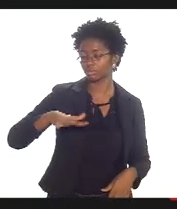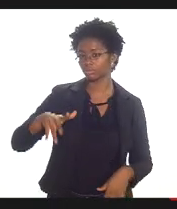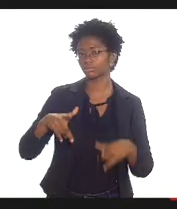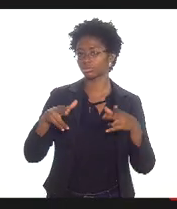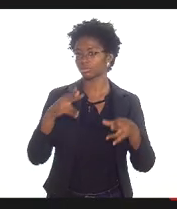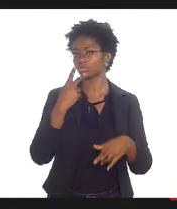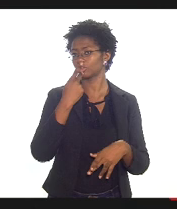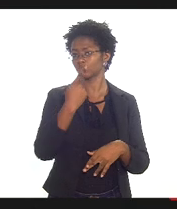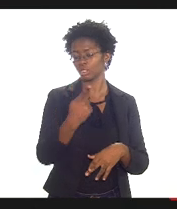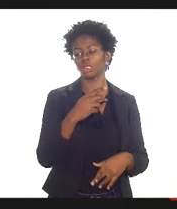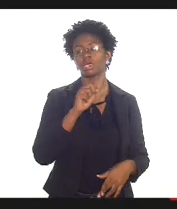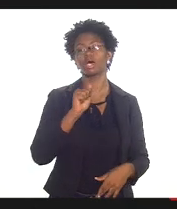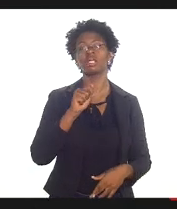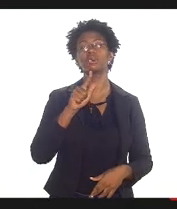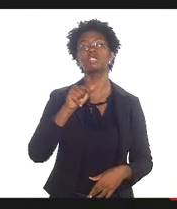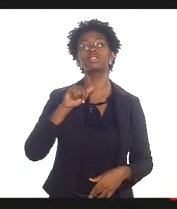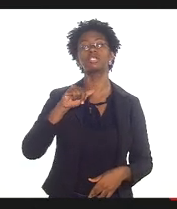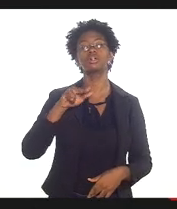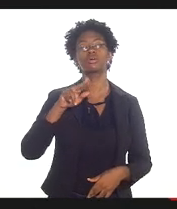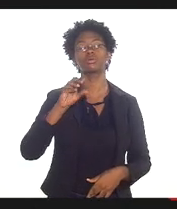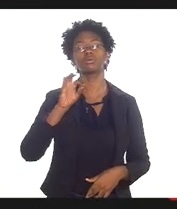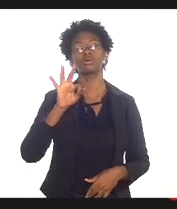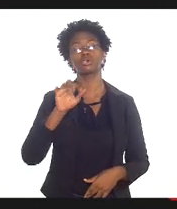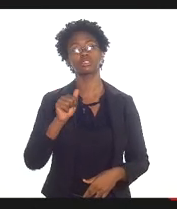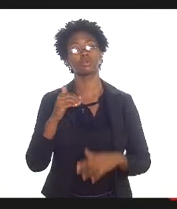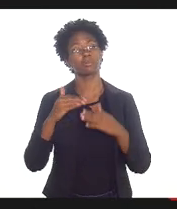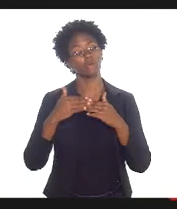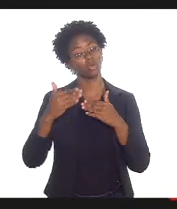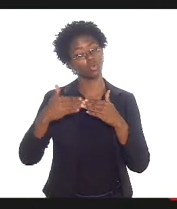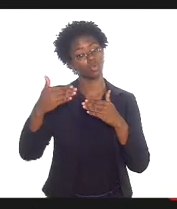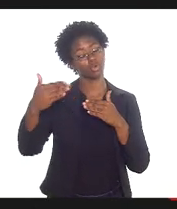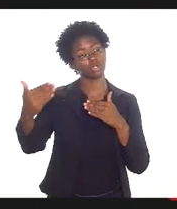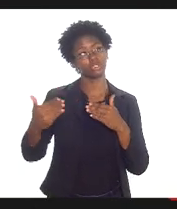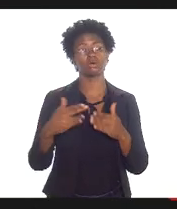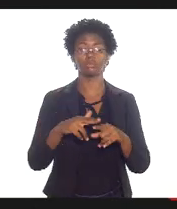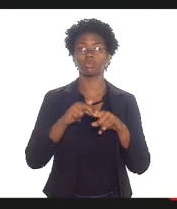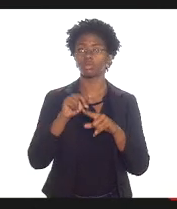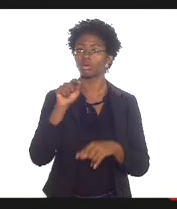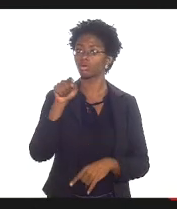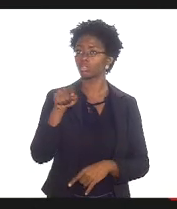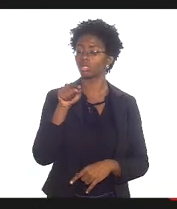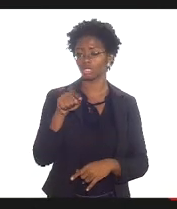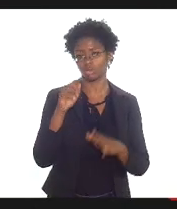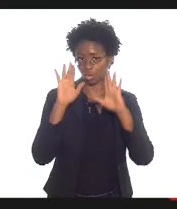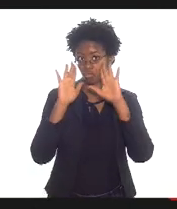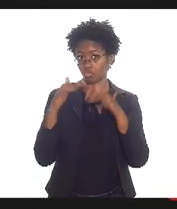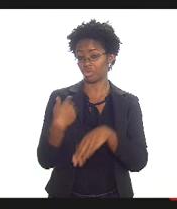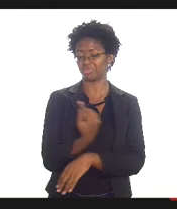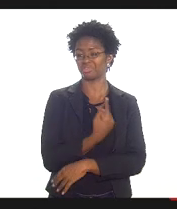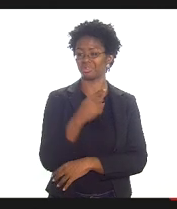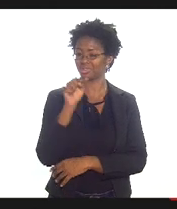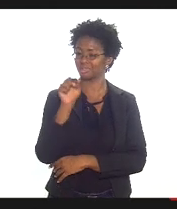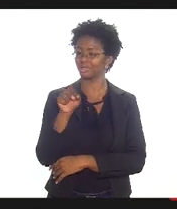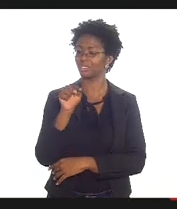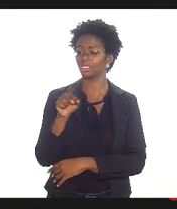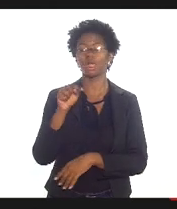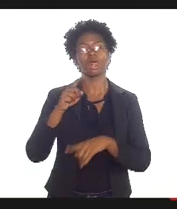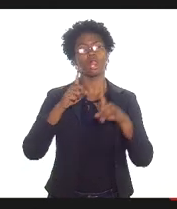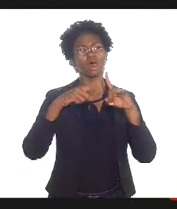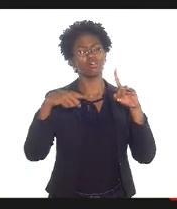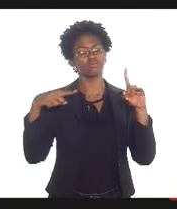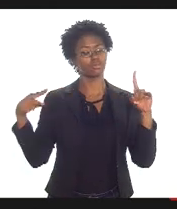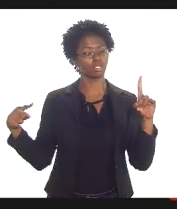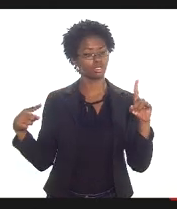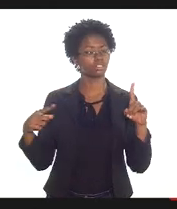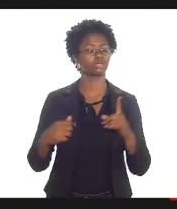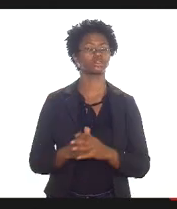alíquotas progressivas, mas essas alíquotas progressivas, que vão ser nosso foco aqui, elas variam se a